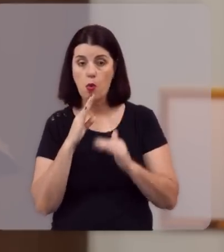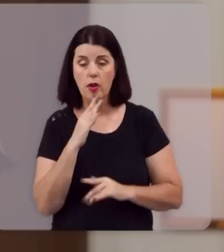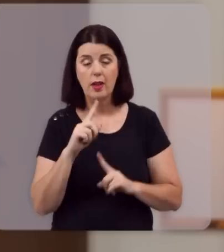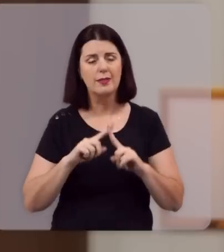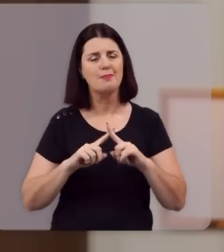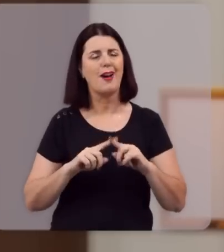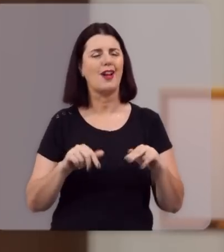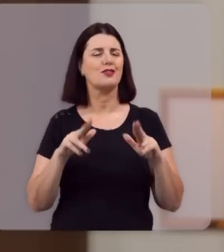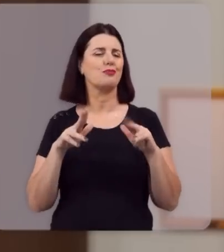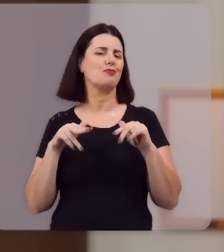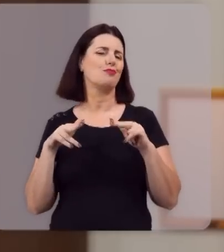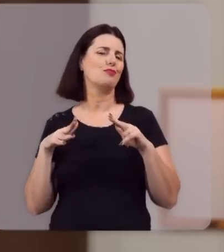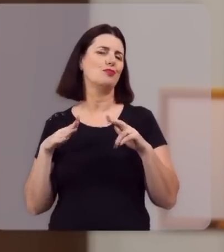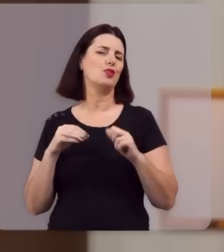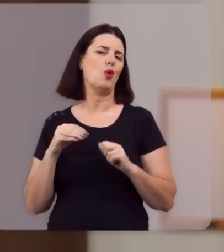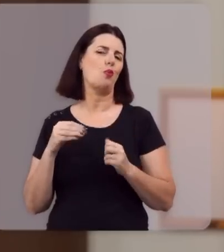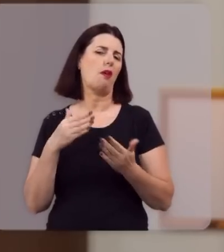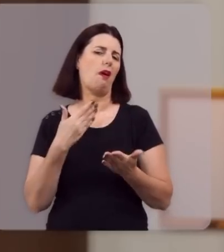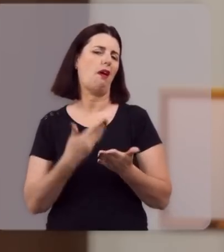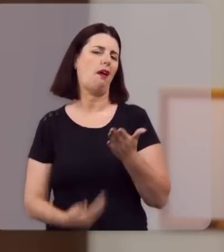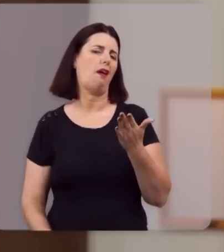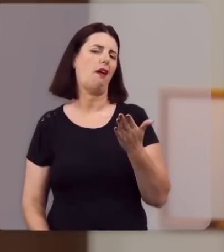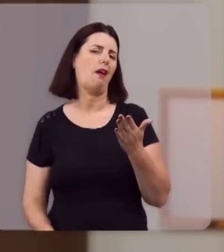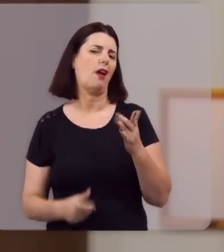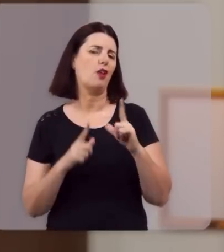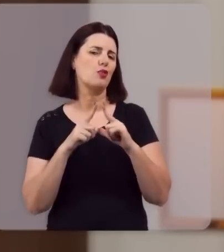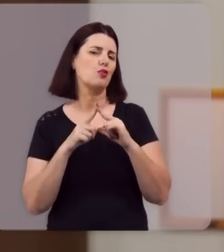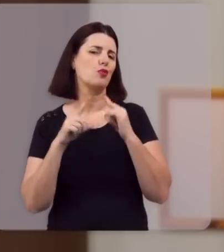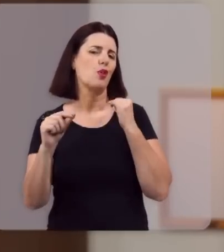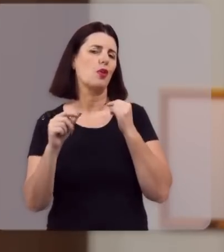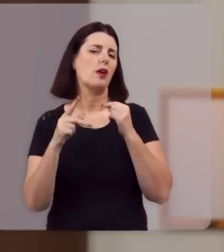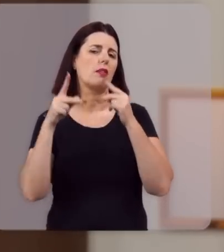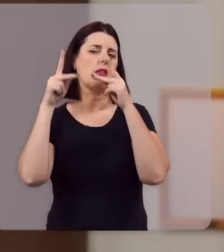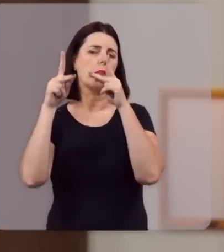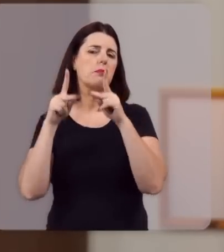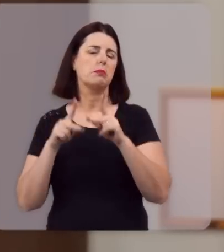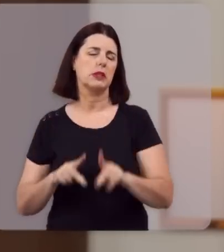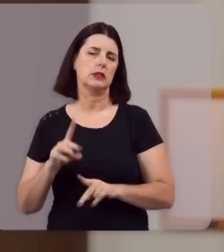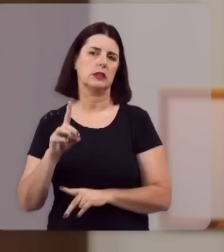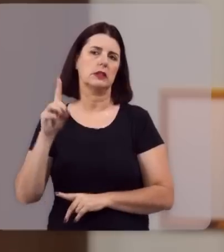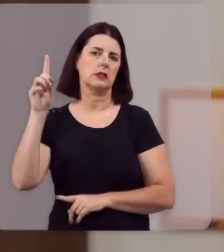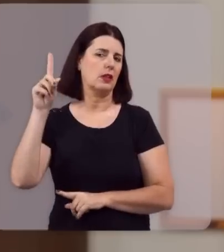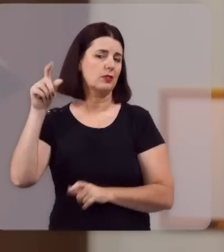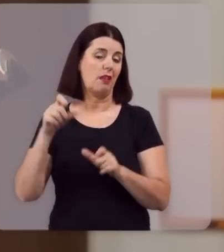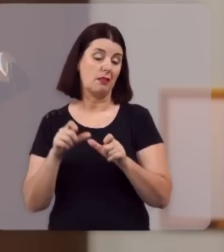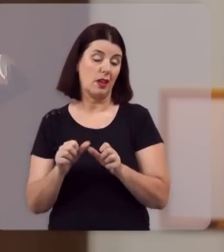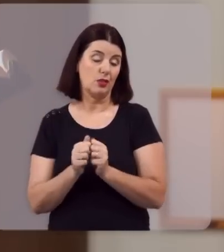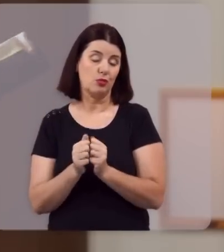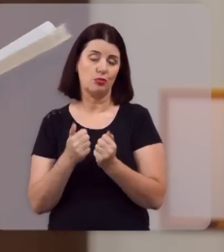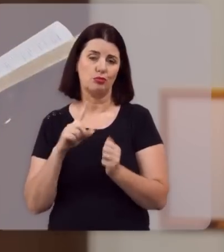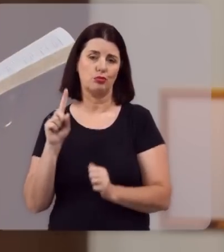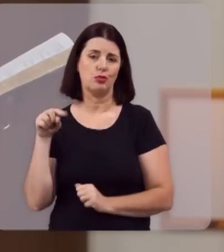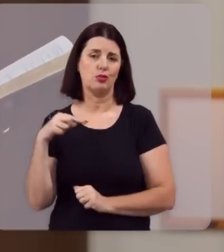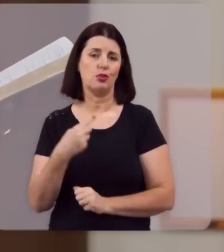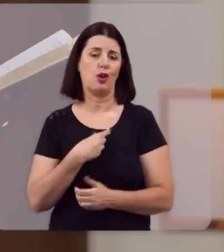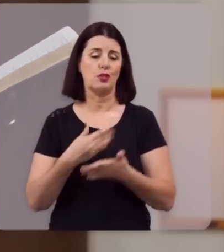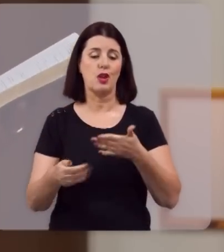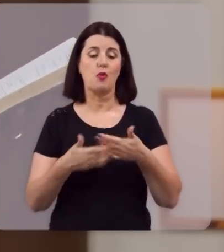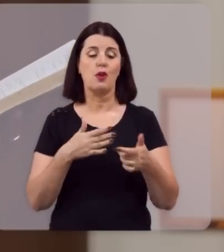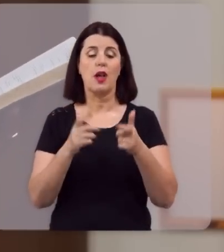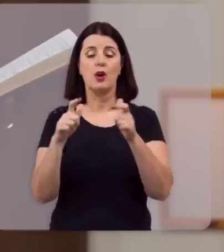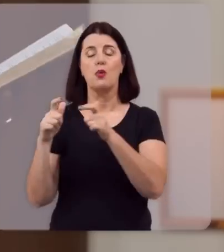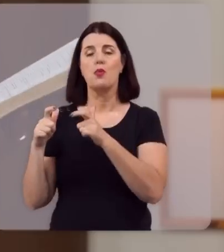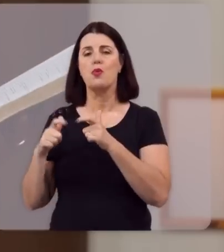Mas você jamais escapará da onipresença de Deus ele está em toda parte ele está em todo lugar